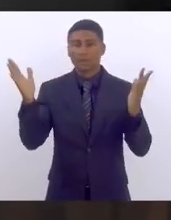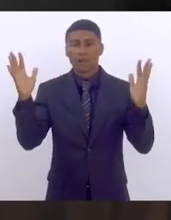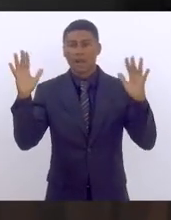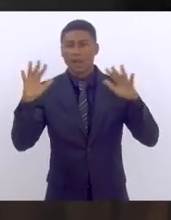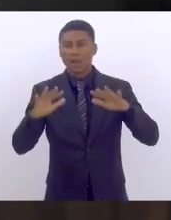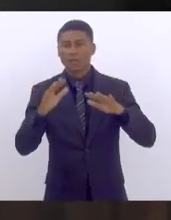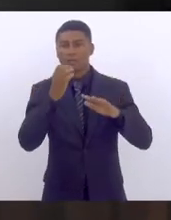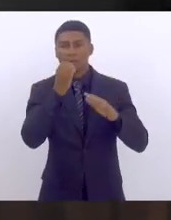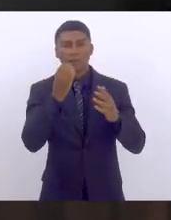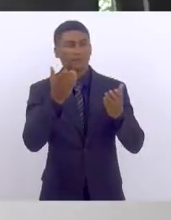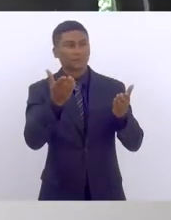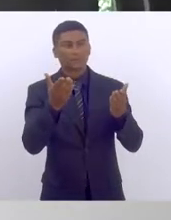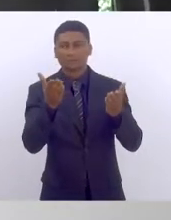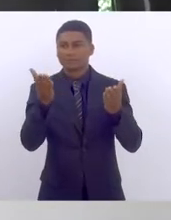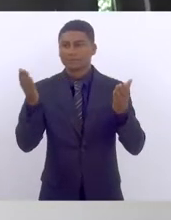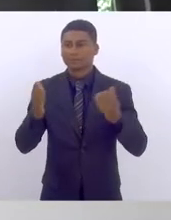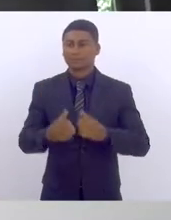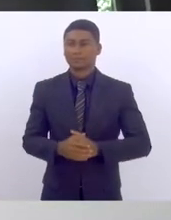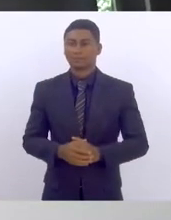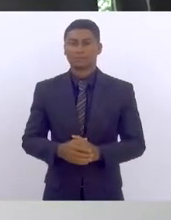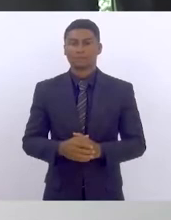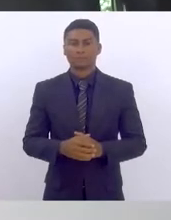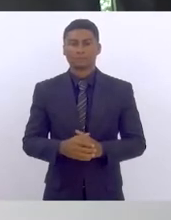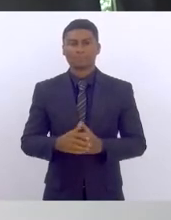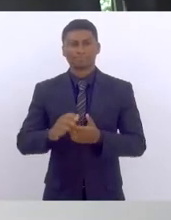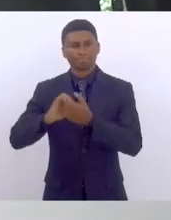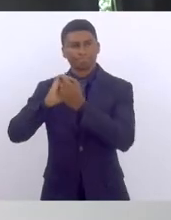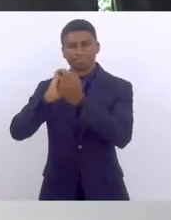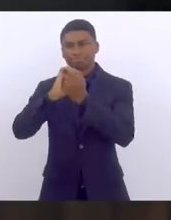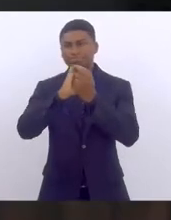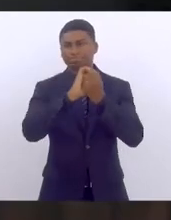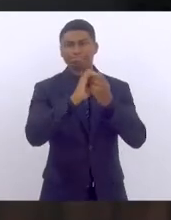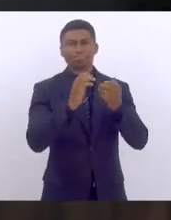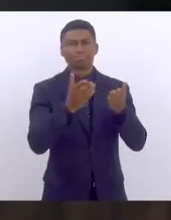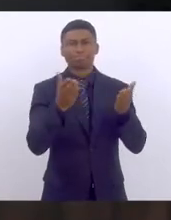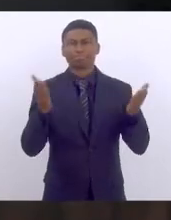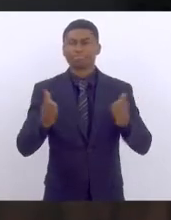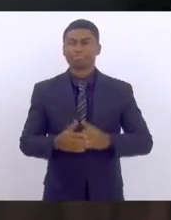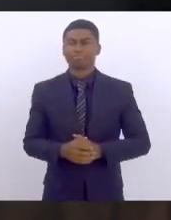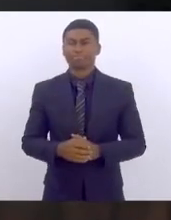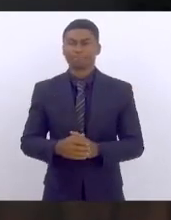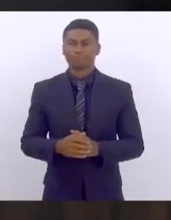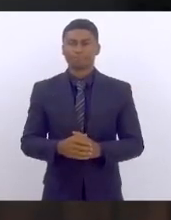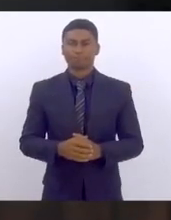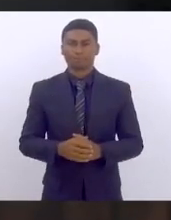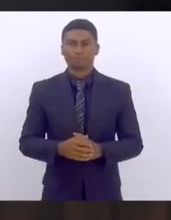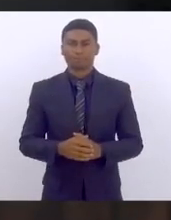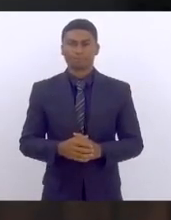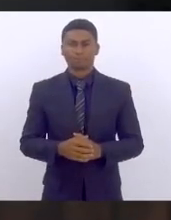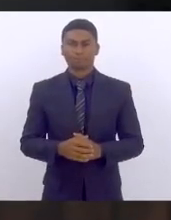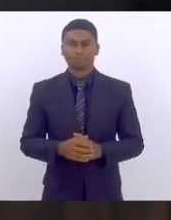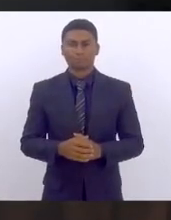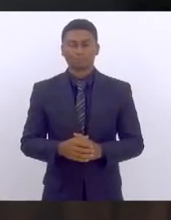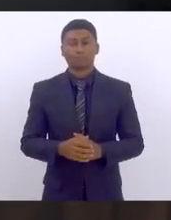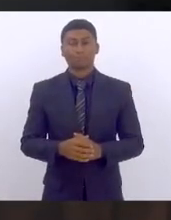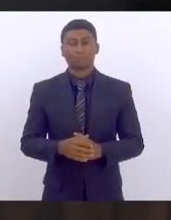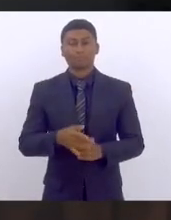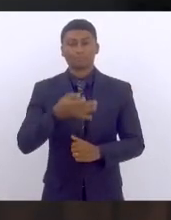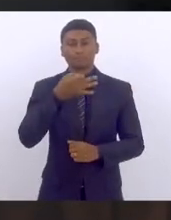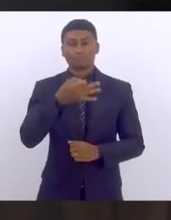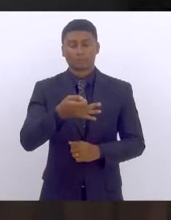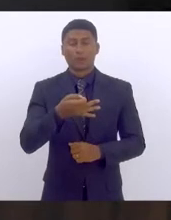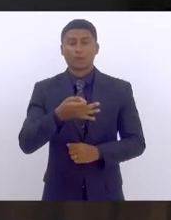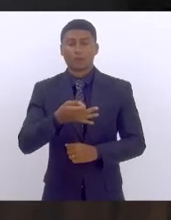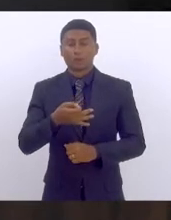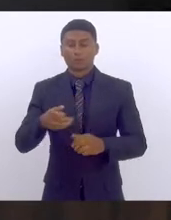Sejam muito bem-vindos. Saudação aqui da presidência. Para emitir parecer pela defesa do direito das